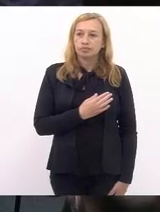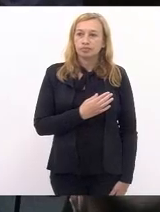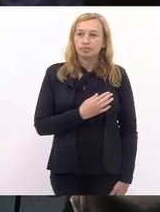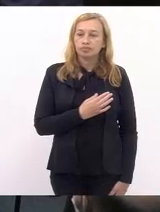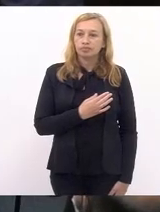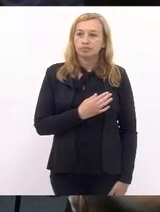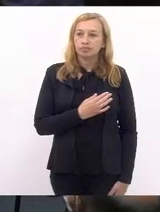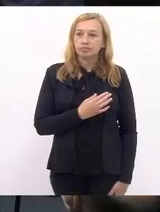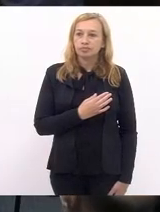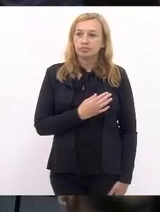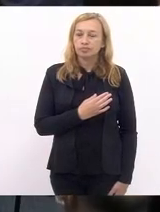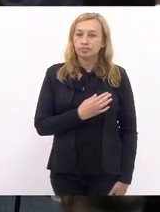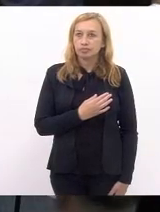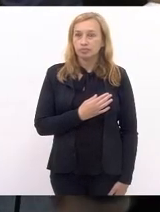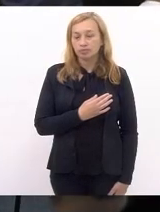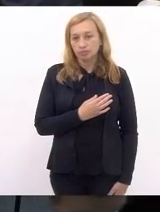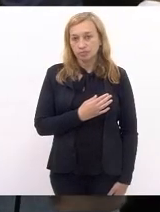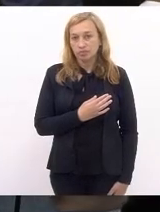o